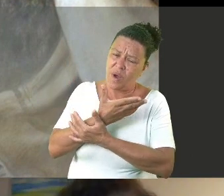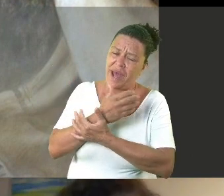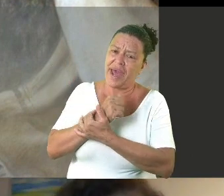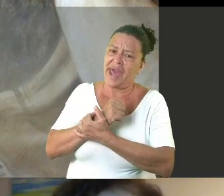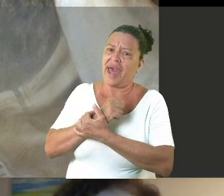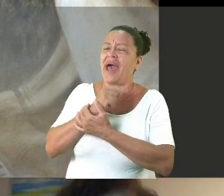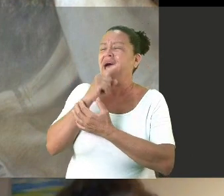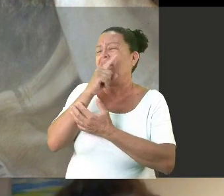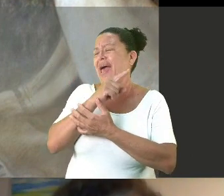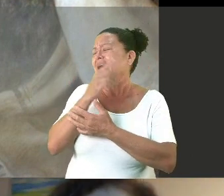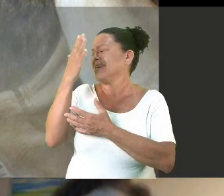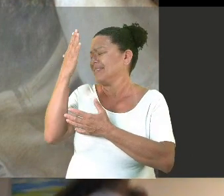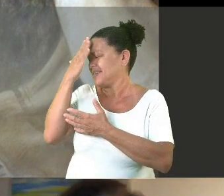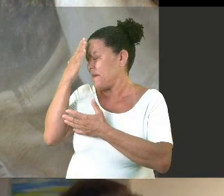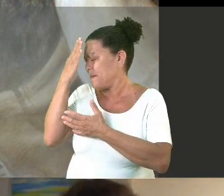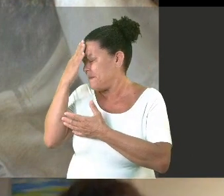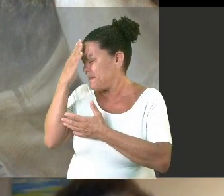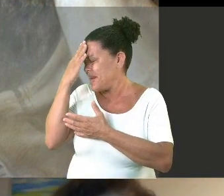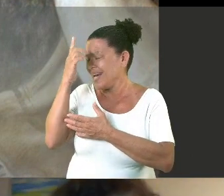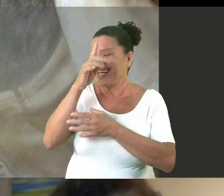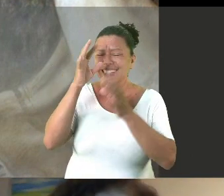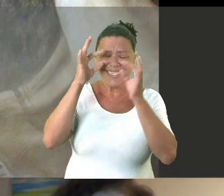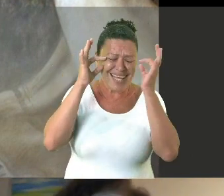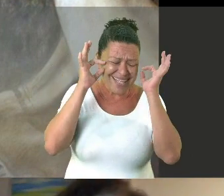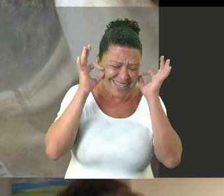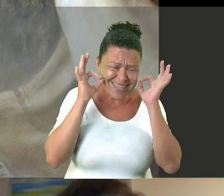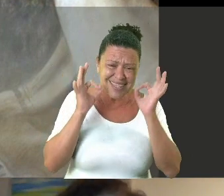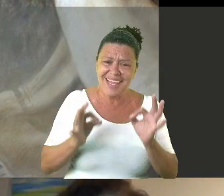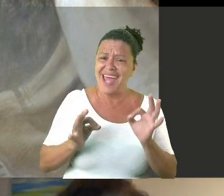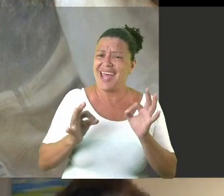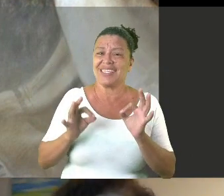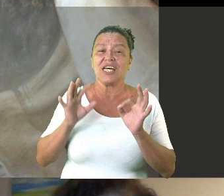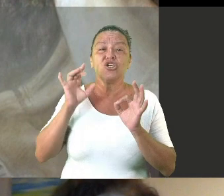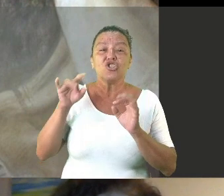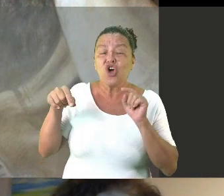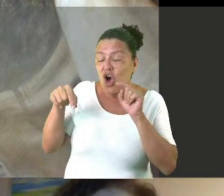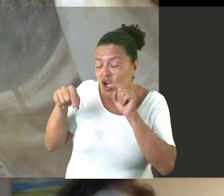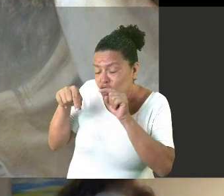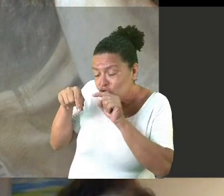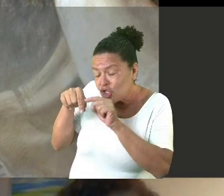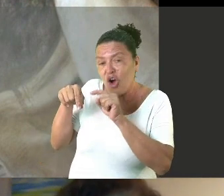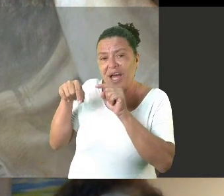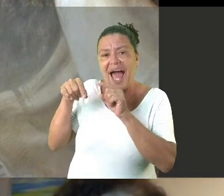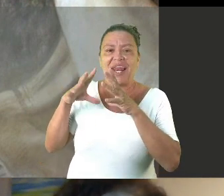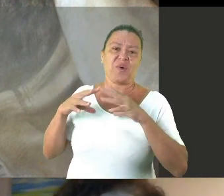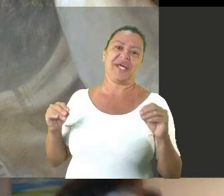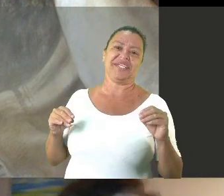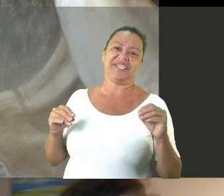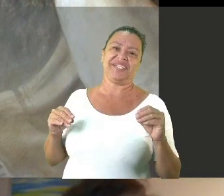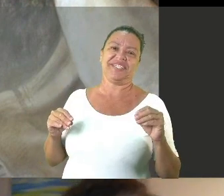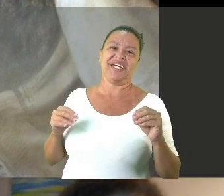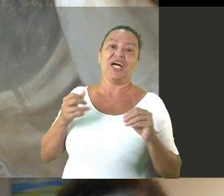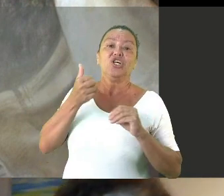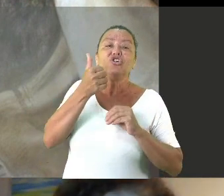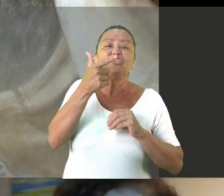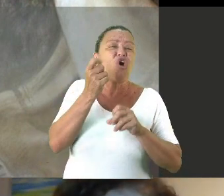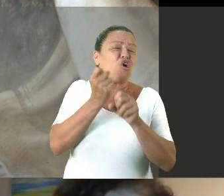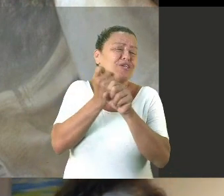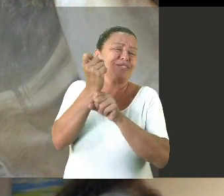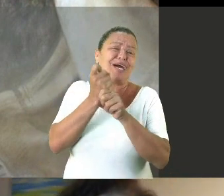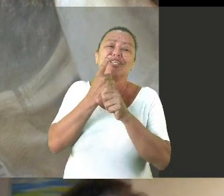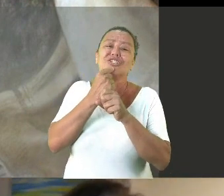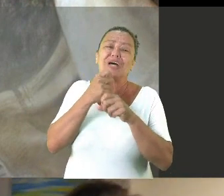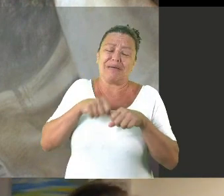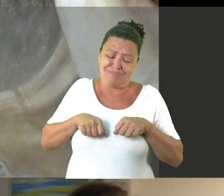ela via, ela sabia, ela tinha certeza que se bastava tocar na veste dele que ela ficaria curada. Há 12 anos que ela tinha